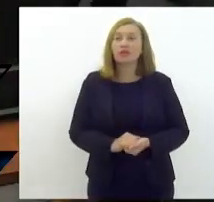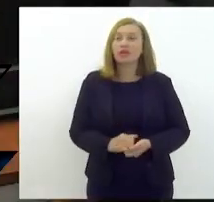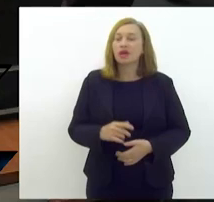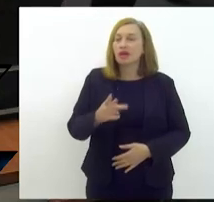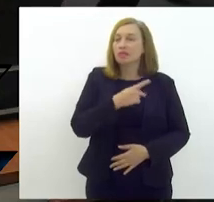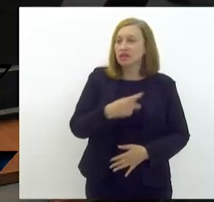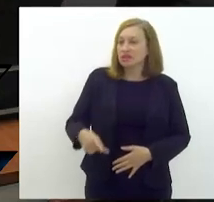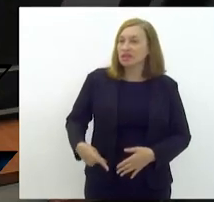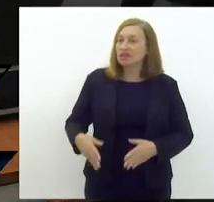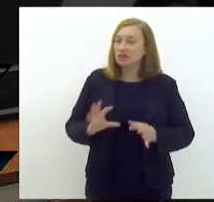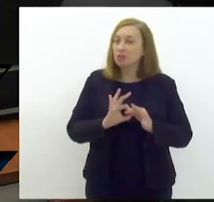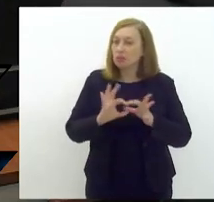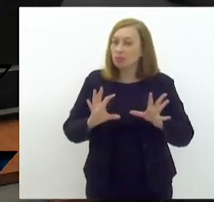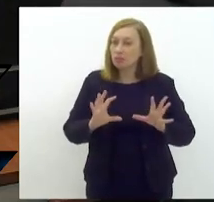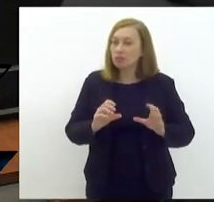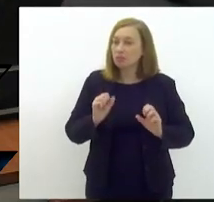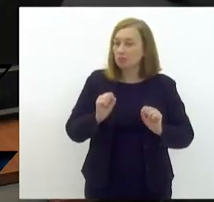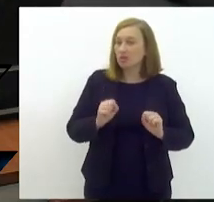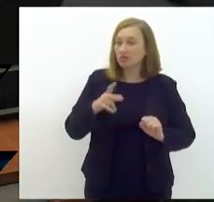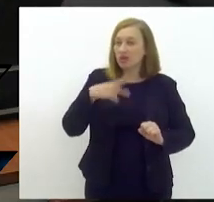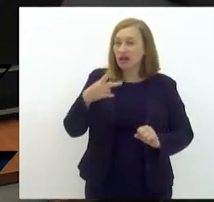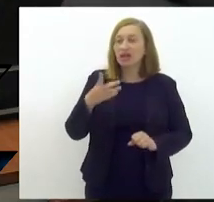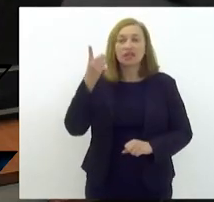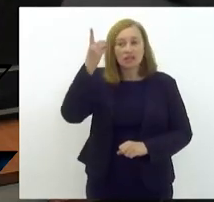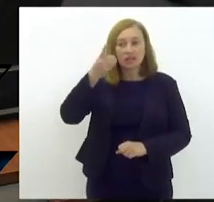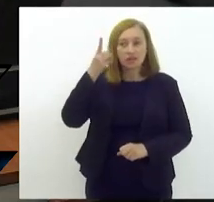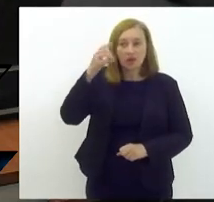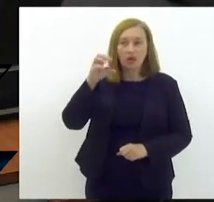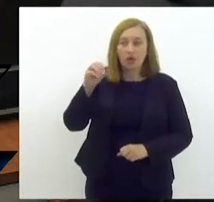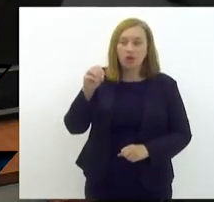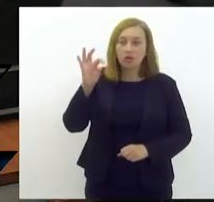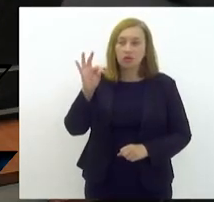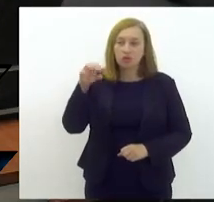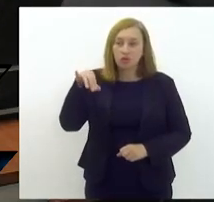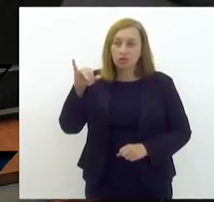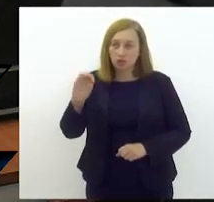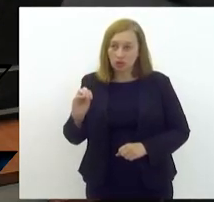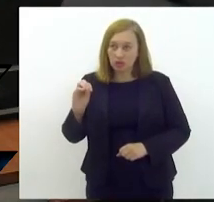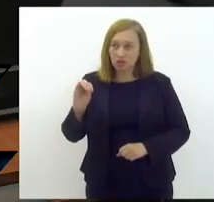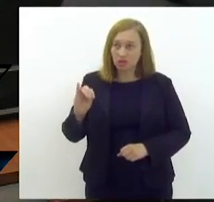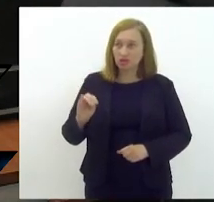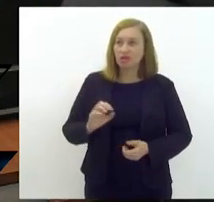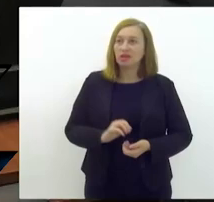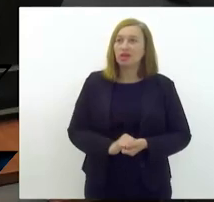permite Deputado Antônio Deputado Tony